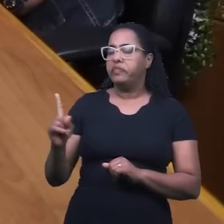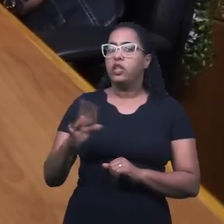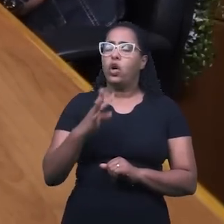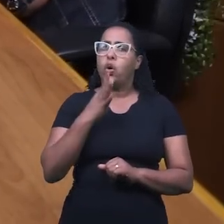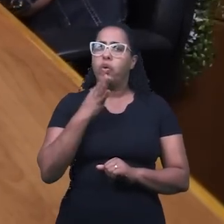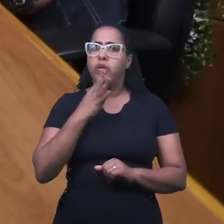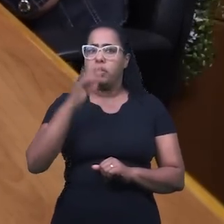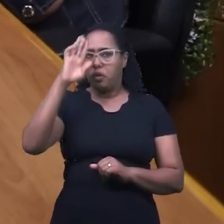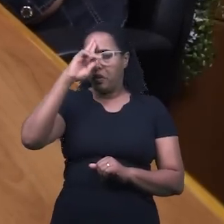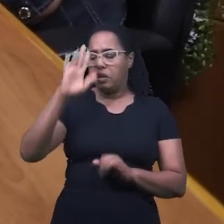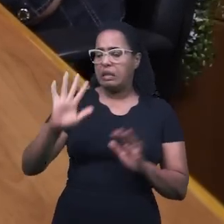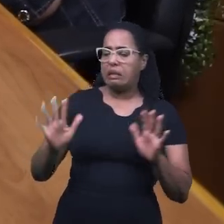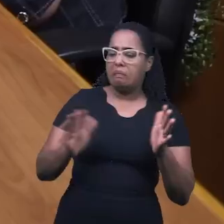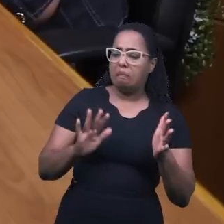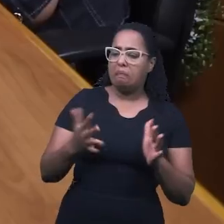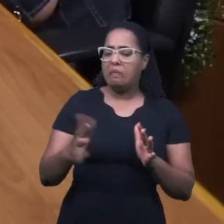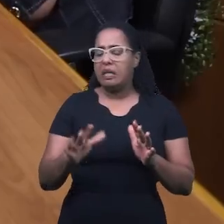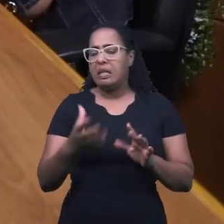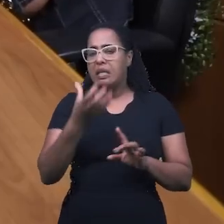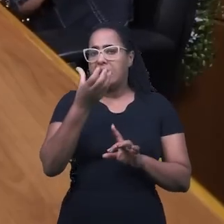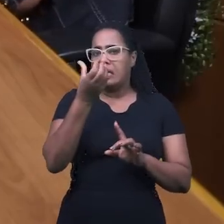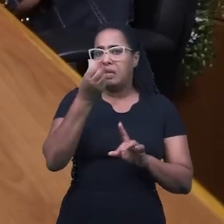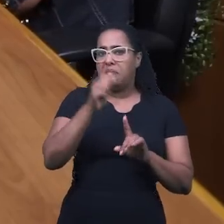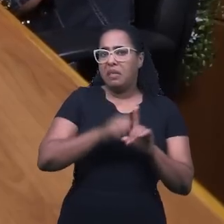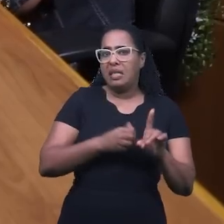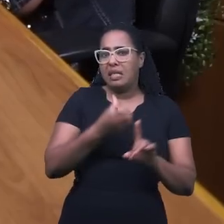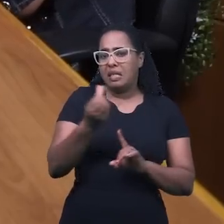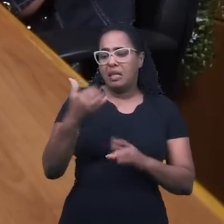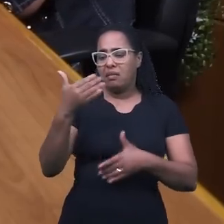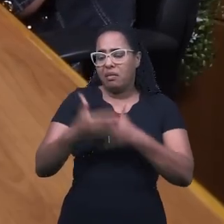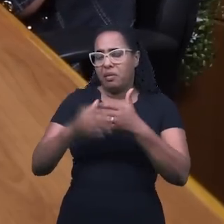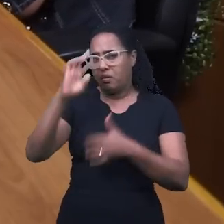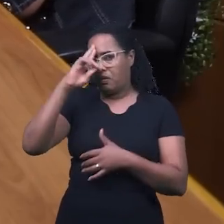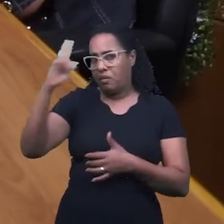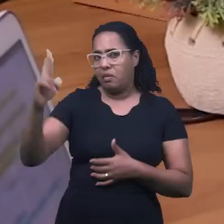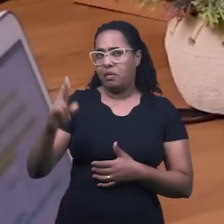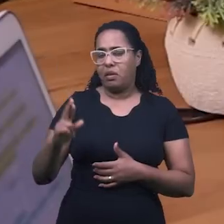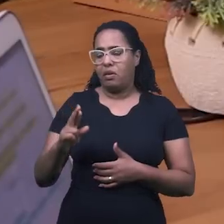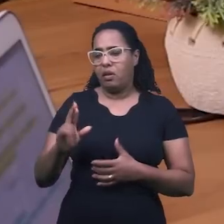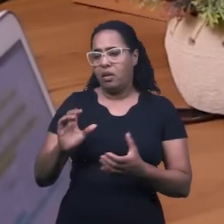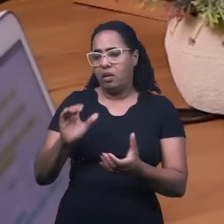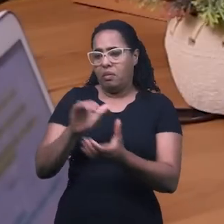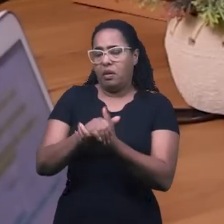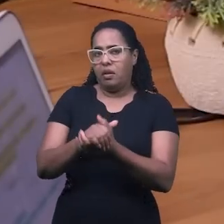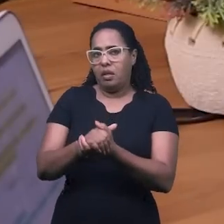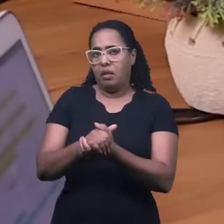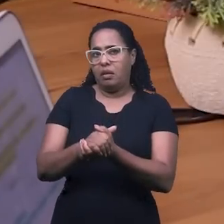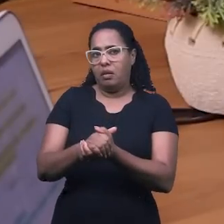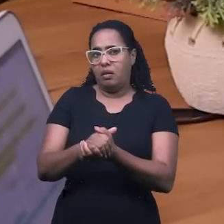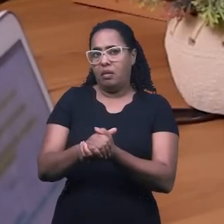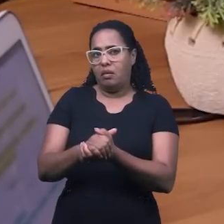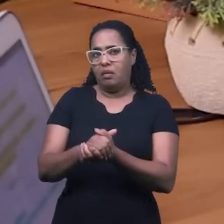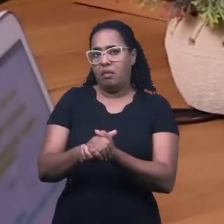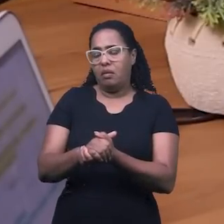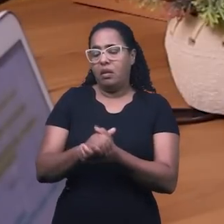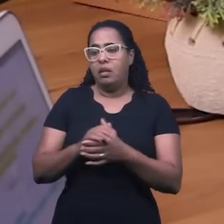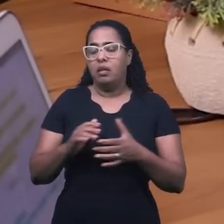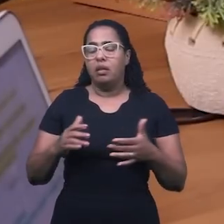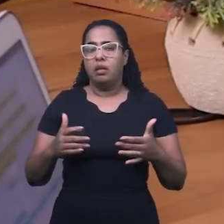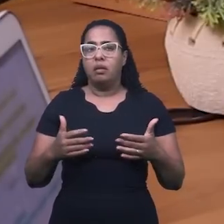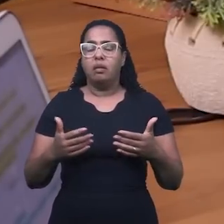Senhor? Não, eu já conheci o Senhor assim, eu estava 6 meses na presença do Senhor, né? E ia me